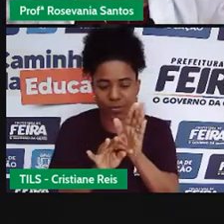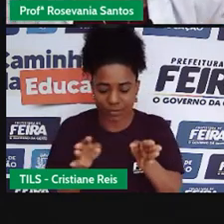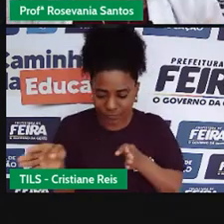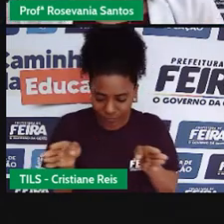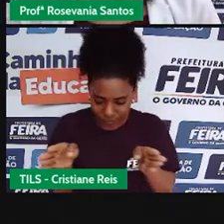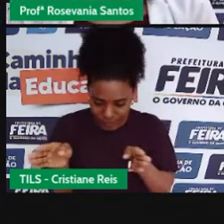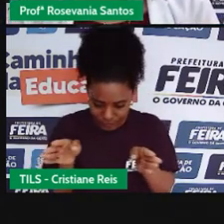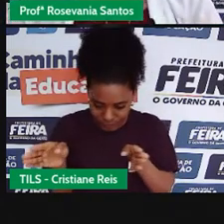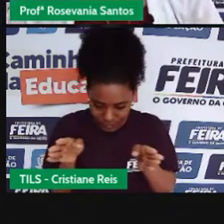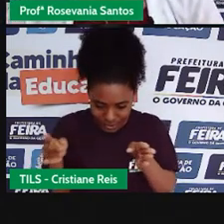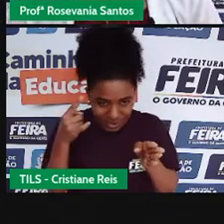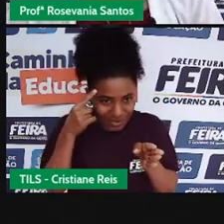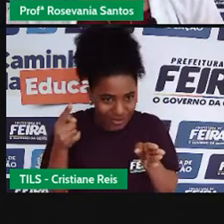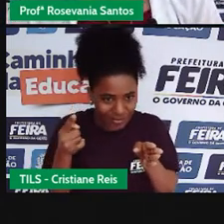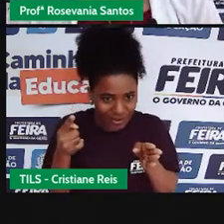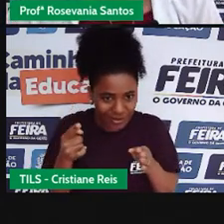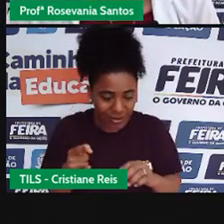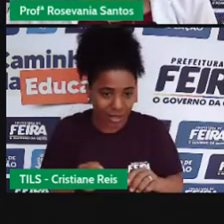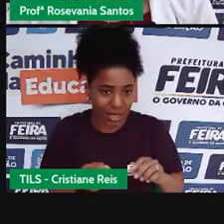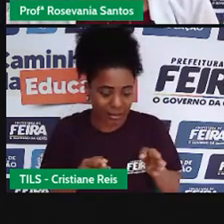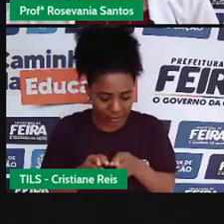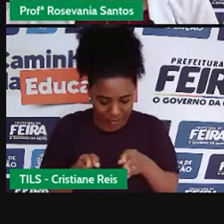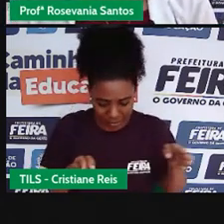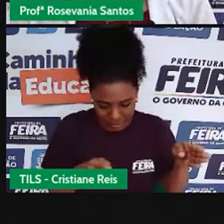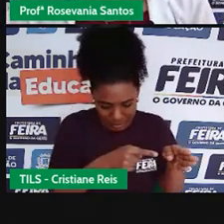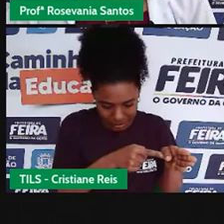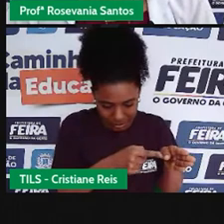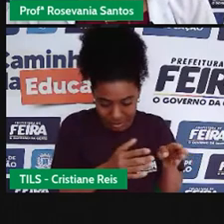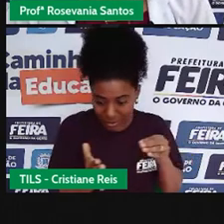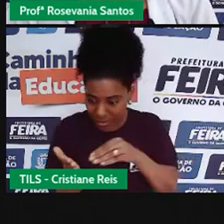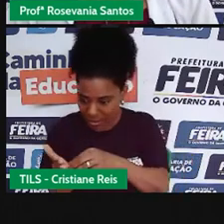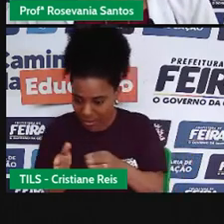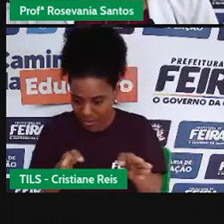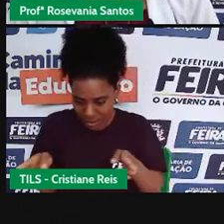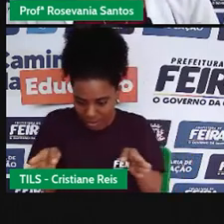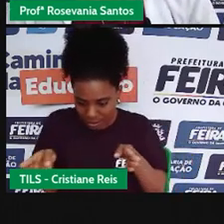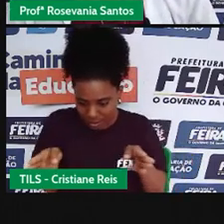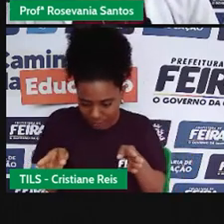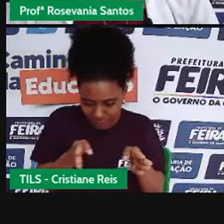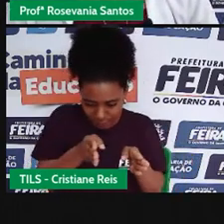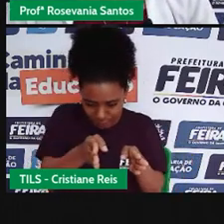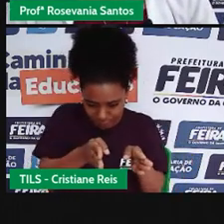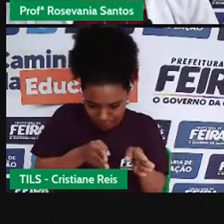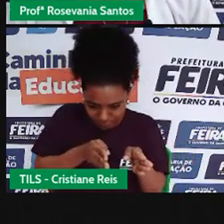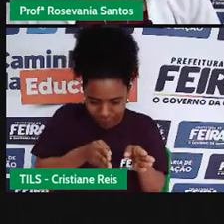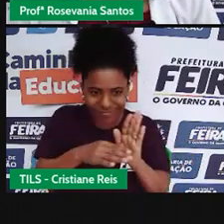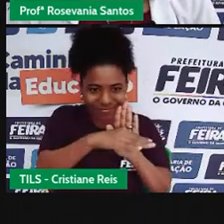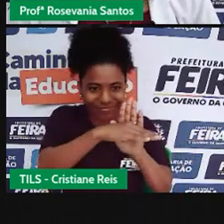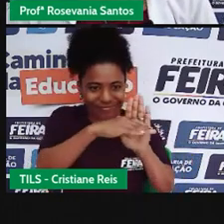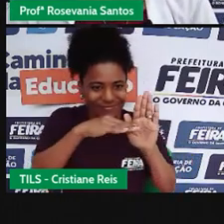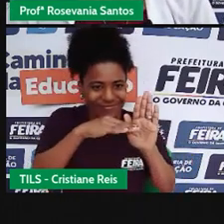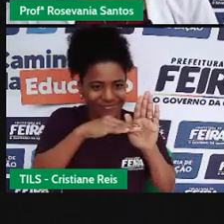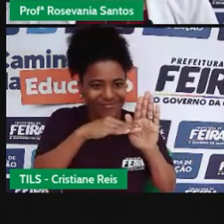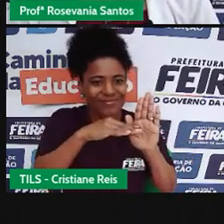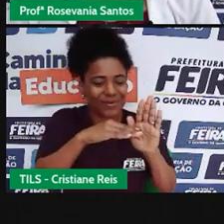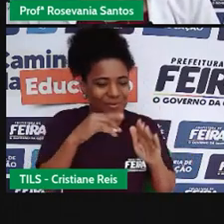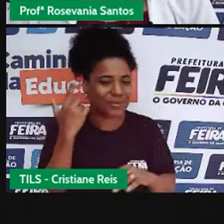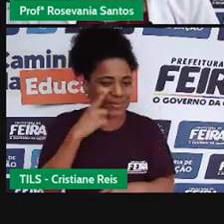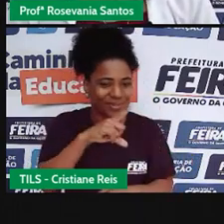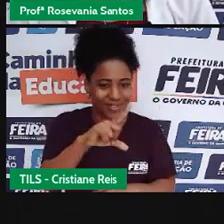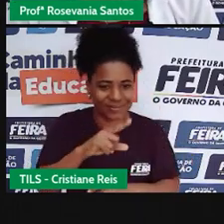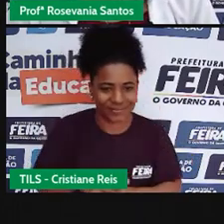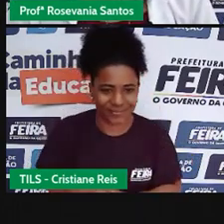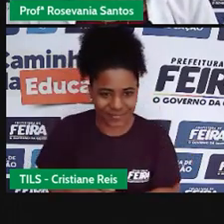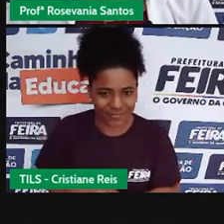patamar equilibrado, que é o que a gente chama, né, de temperatura média. Bom, falando isso aqui, aí eu só